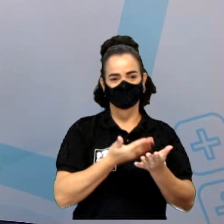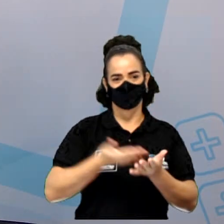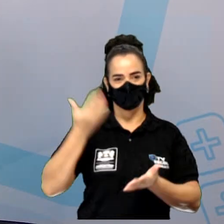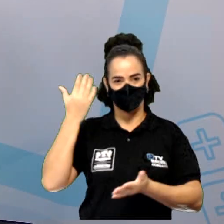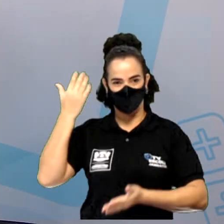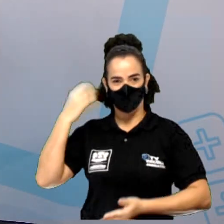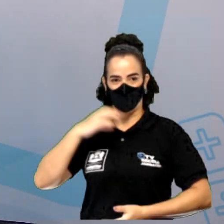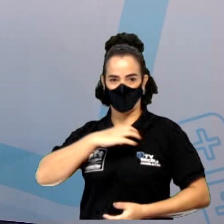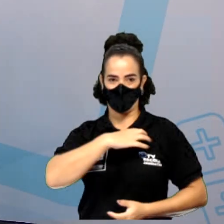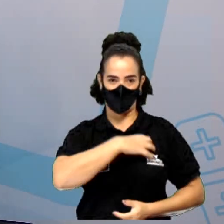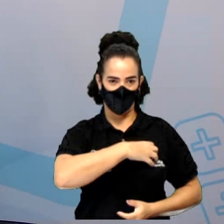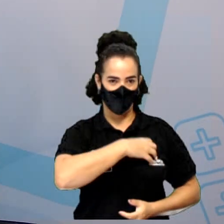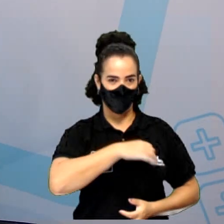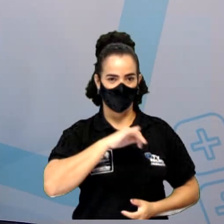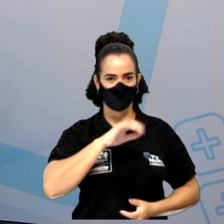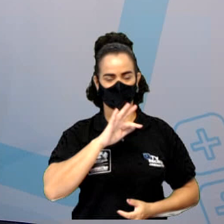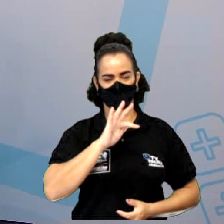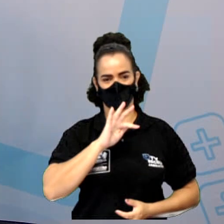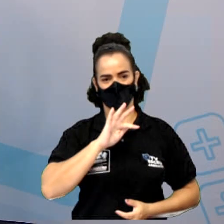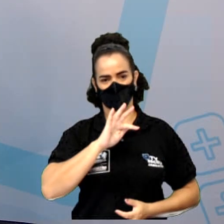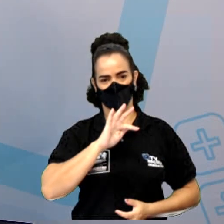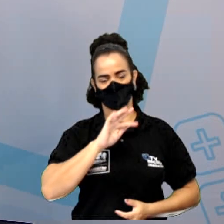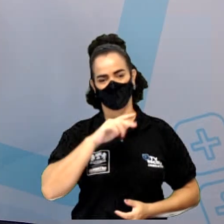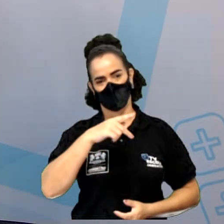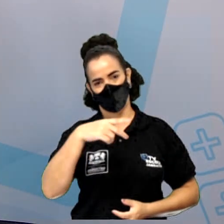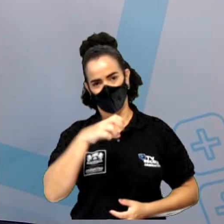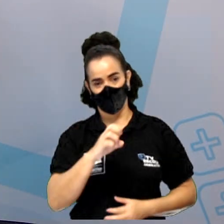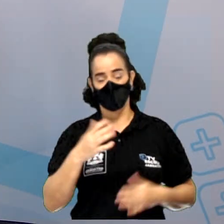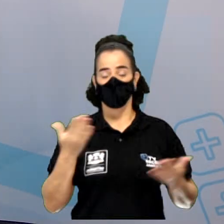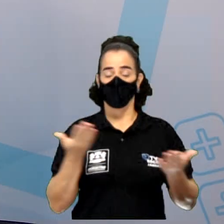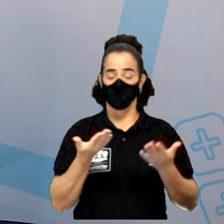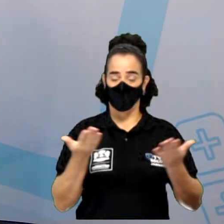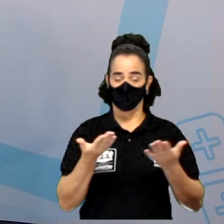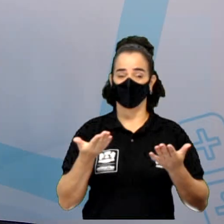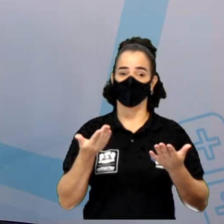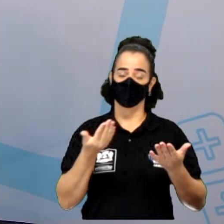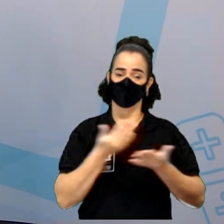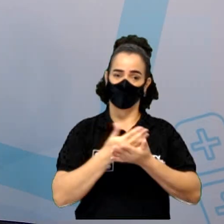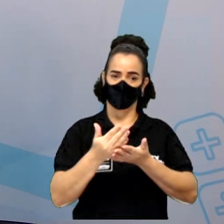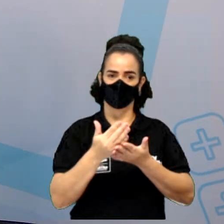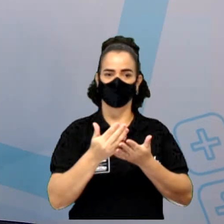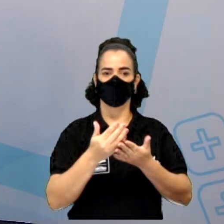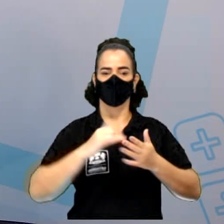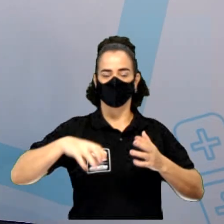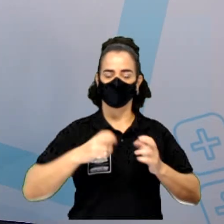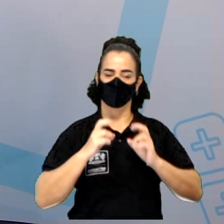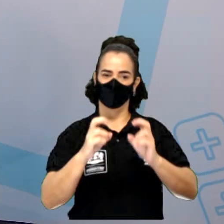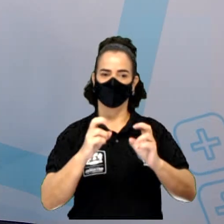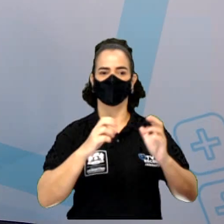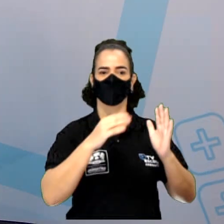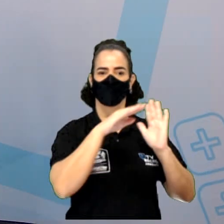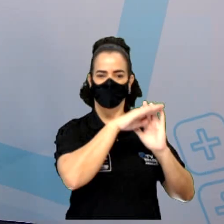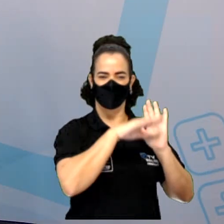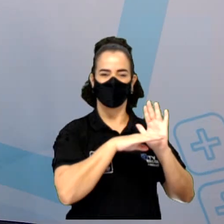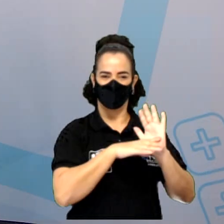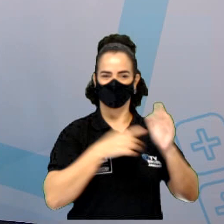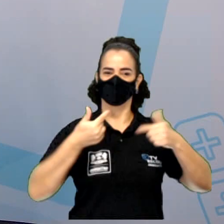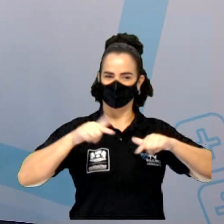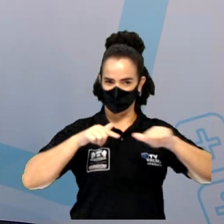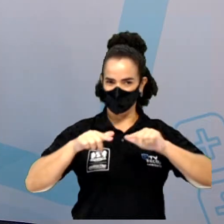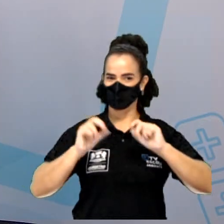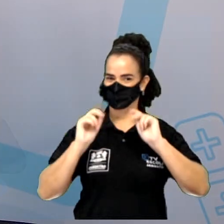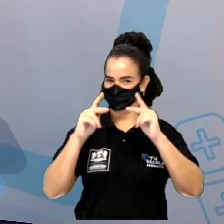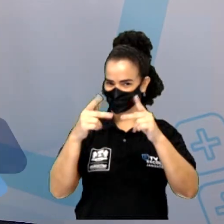se preparando, no nosso Jabotão Prepara, a gente vai iniciar hoje nossas atividades e vamos pegar aí pesado, vamos trabalhar,